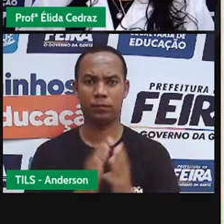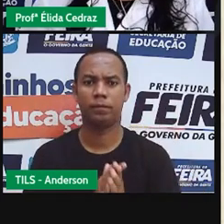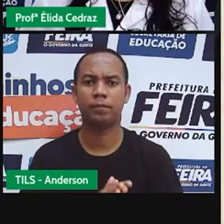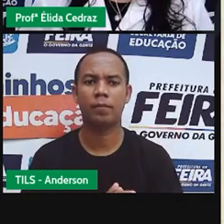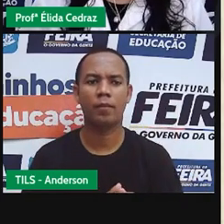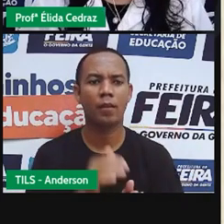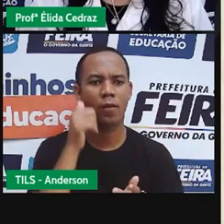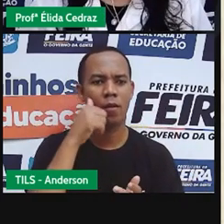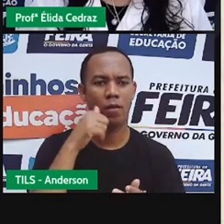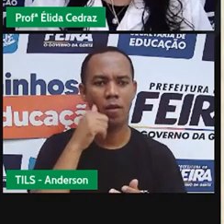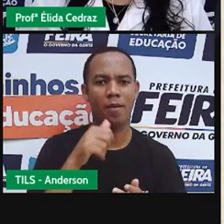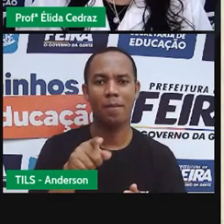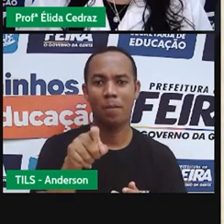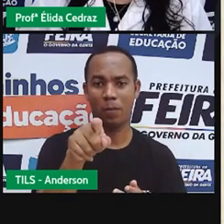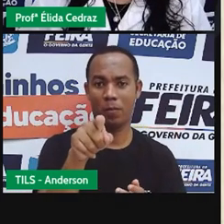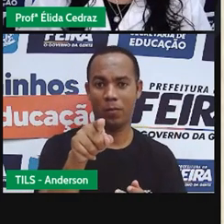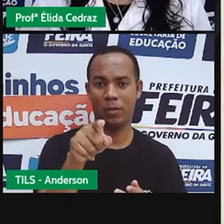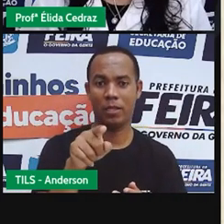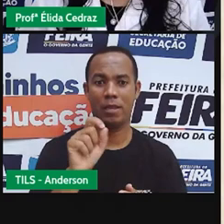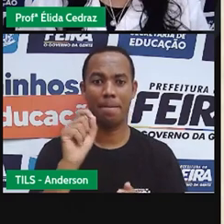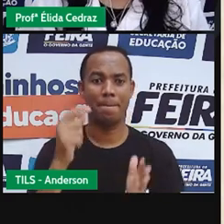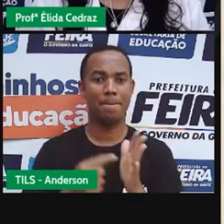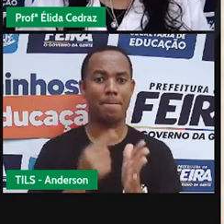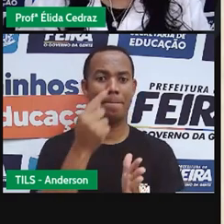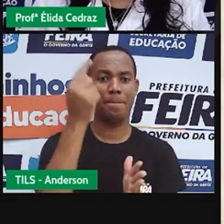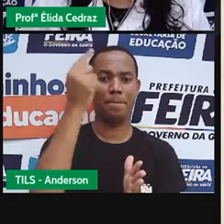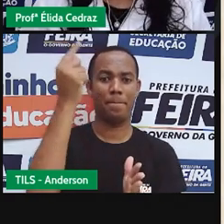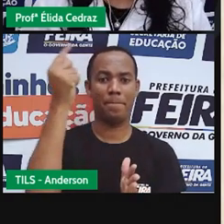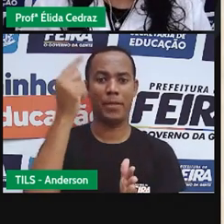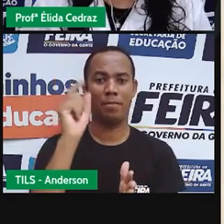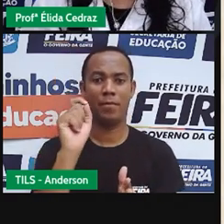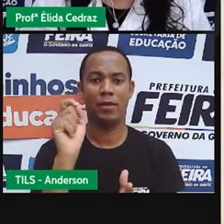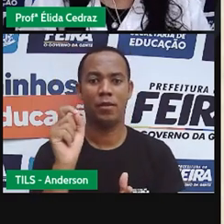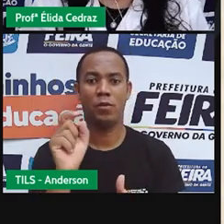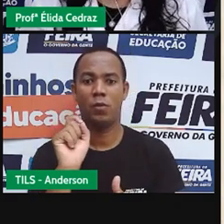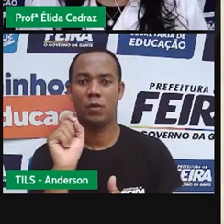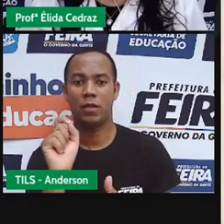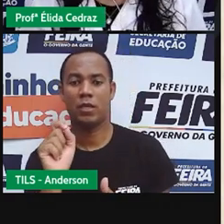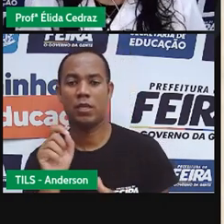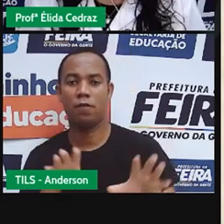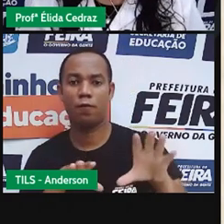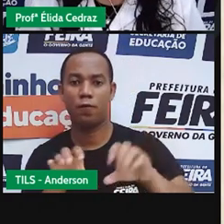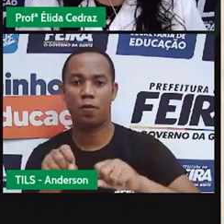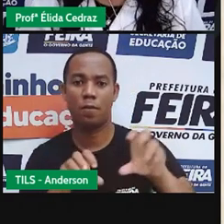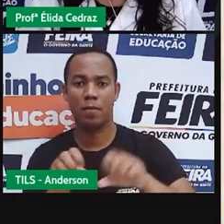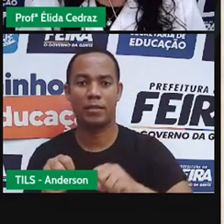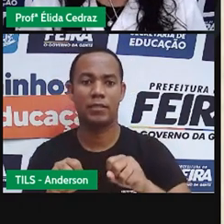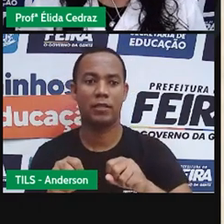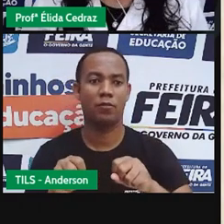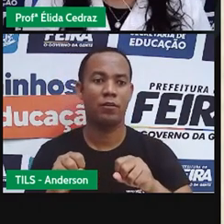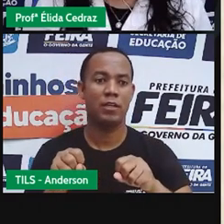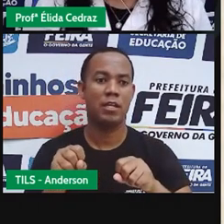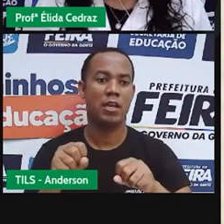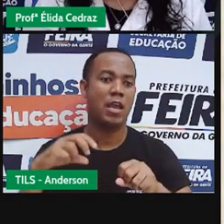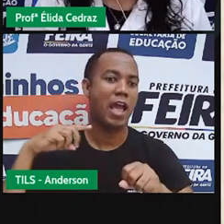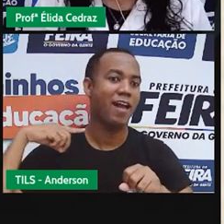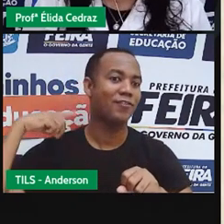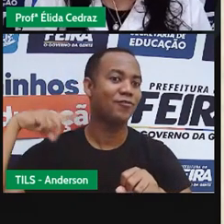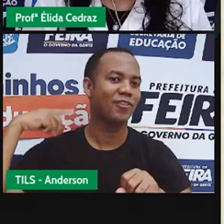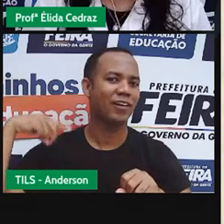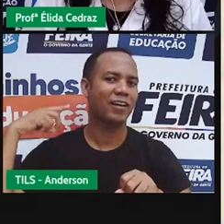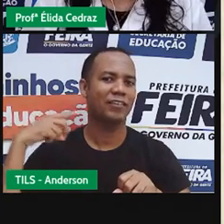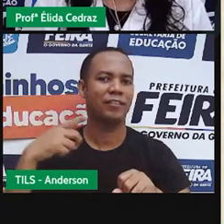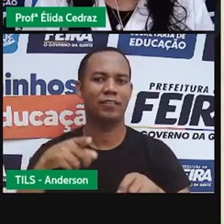Essa é Fernanda Caigando. Ela é pioneira em direito no Sul. Ela se formou em direito e é